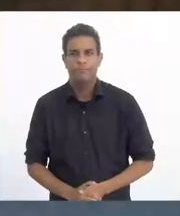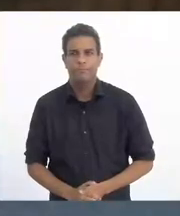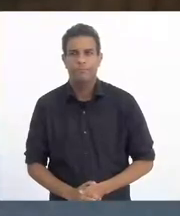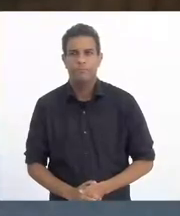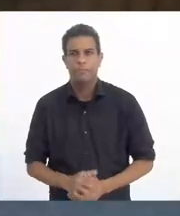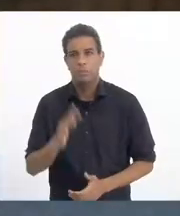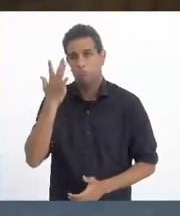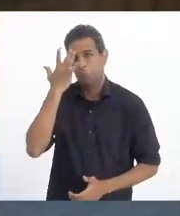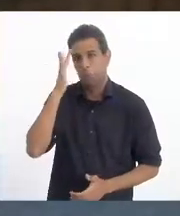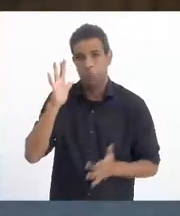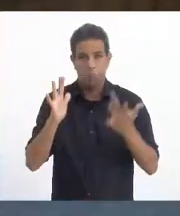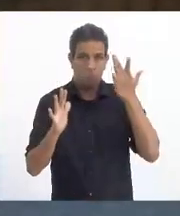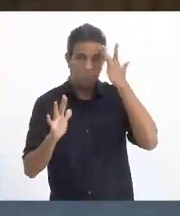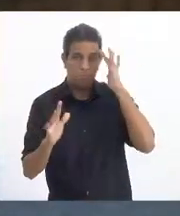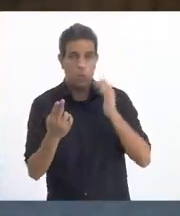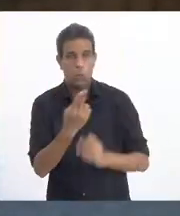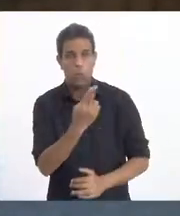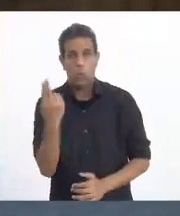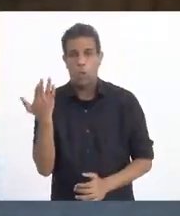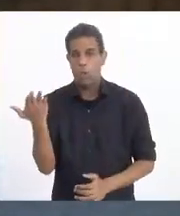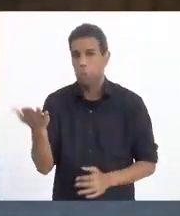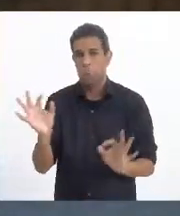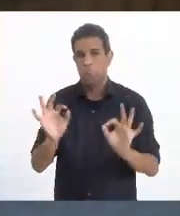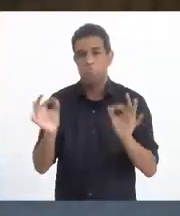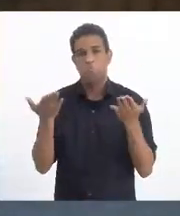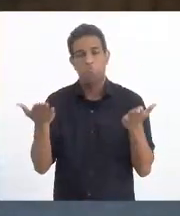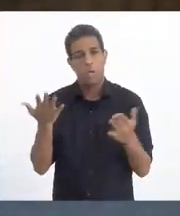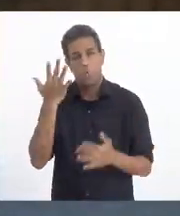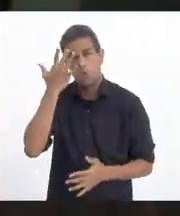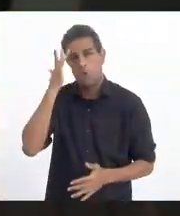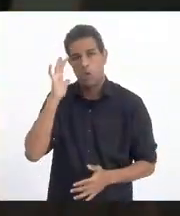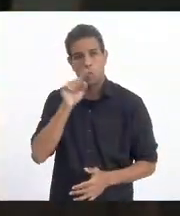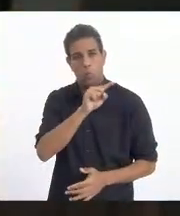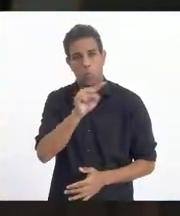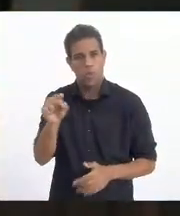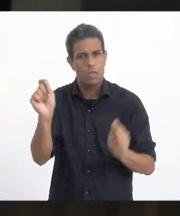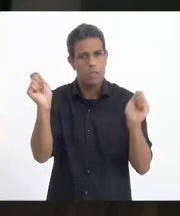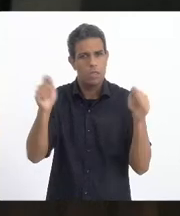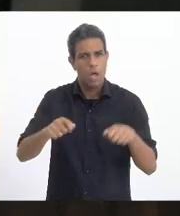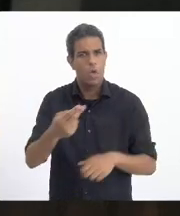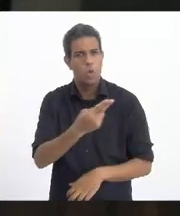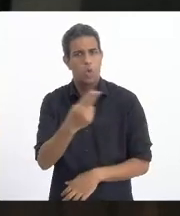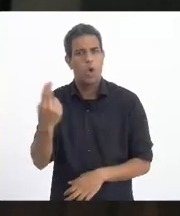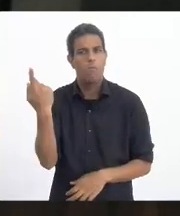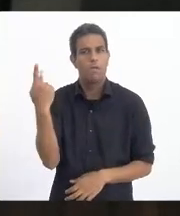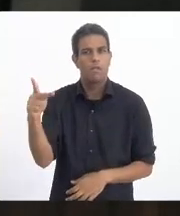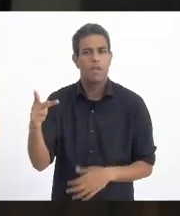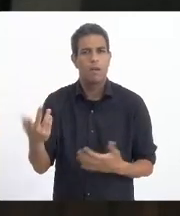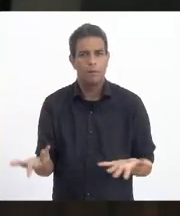Não sei ainda o nome dele, não sei o nome, se alguém puder dar o nome do...